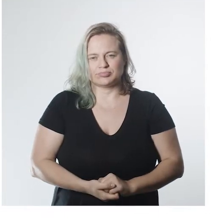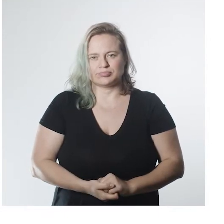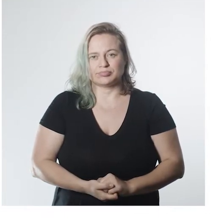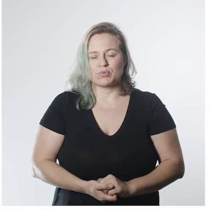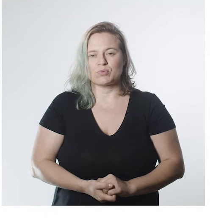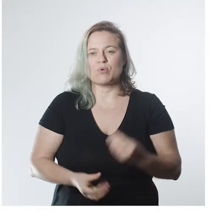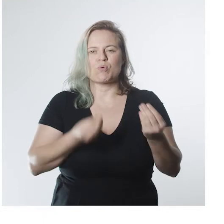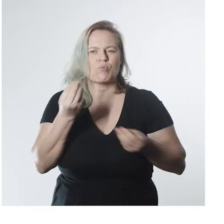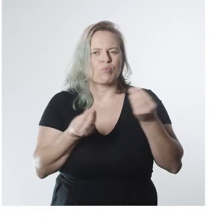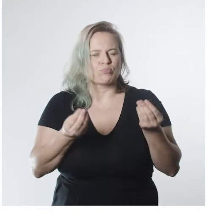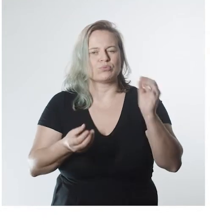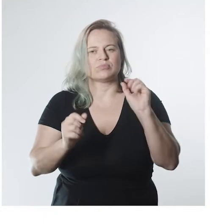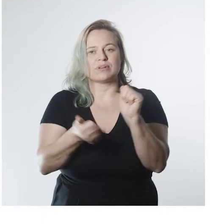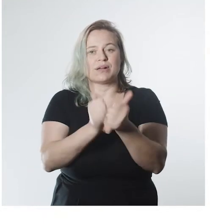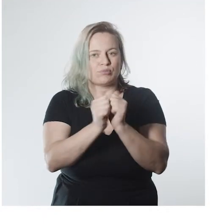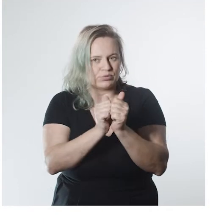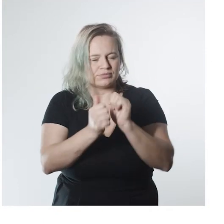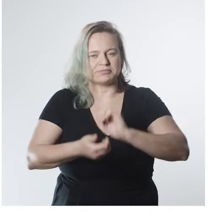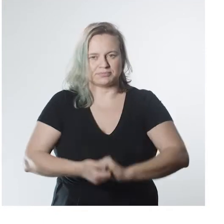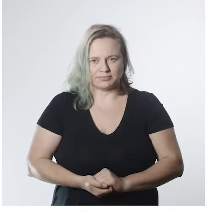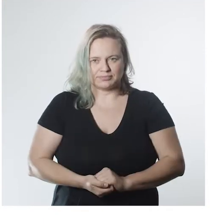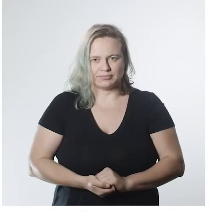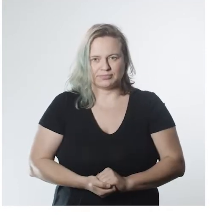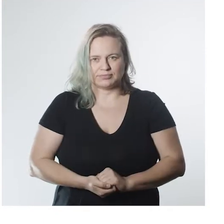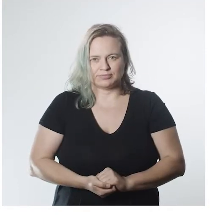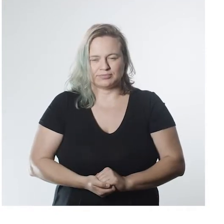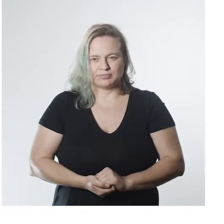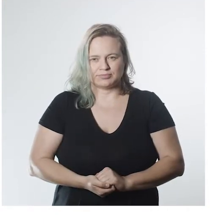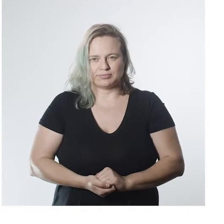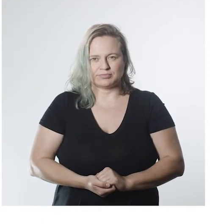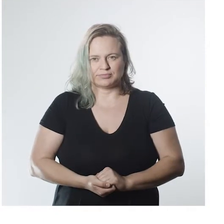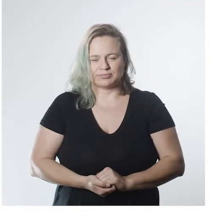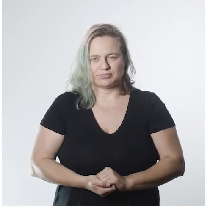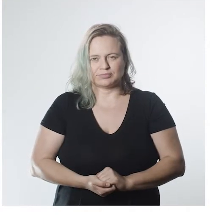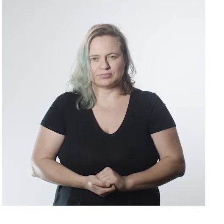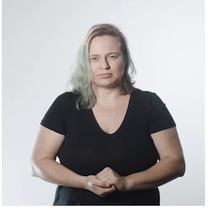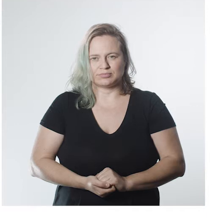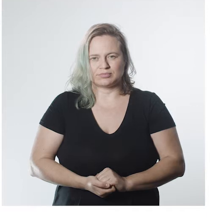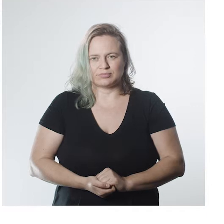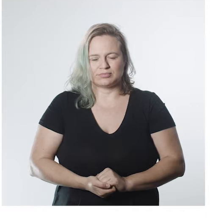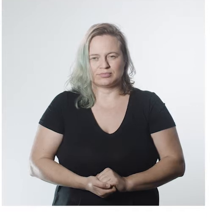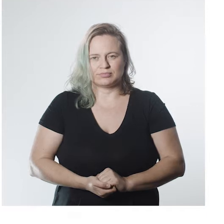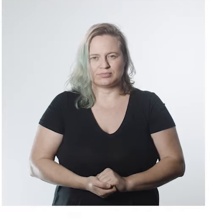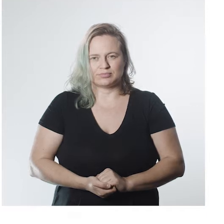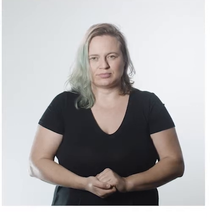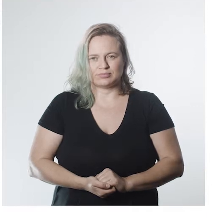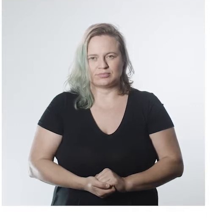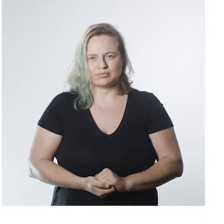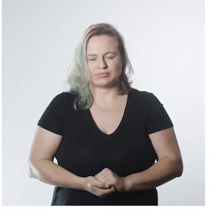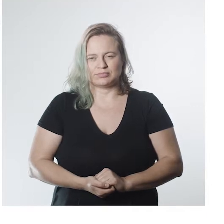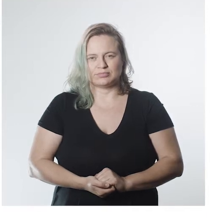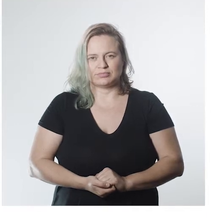Para o arroz, nós vamos precisar de 300 gramas de costela suína desossada em cubos, aquele caldo que preparamos